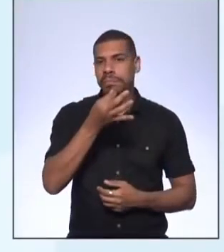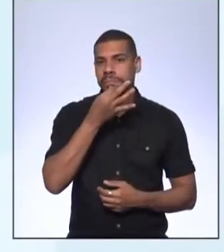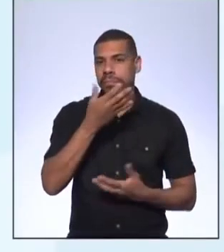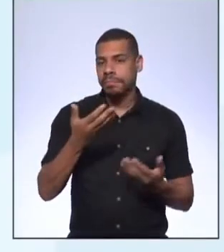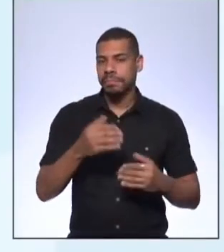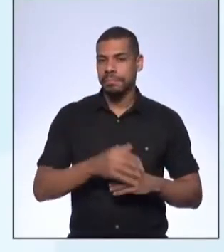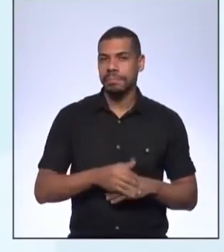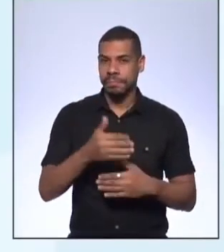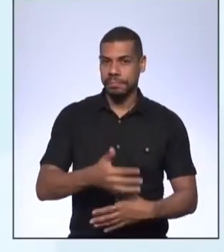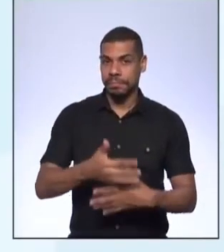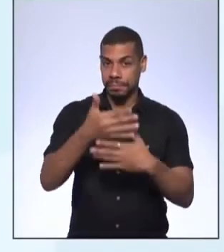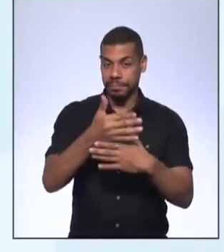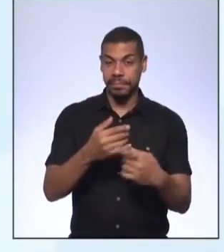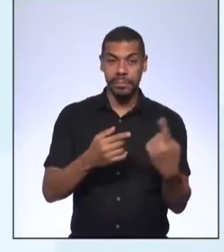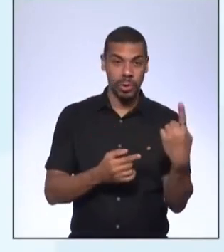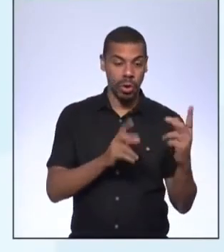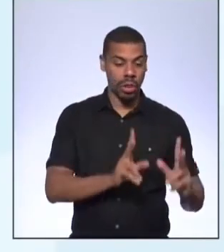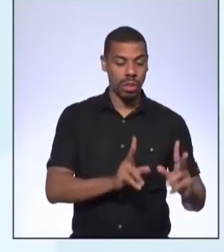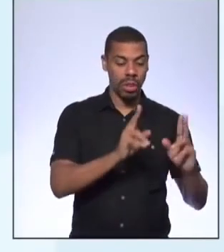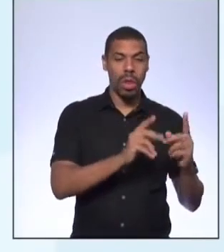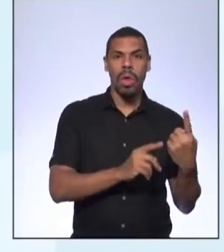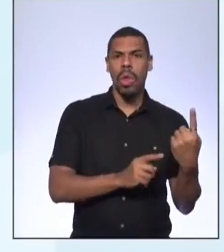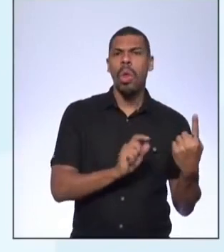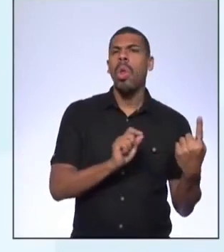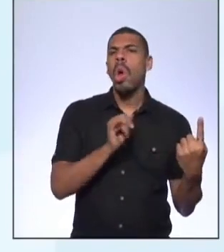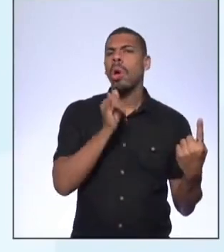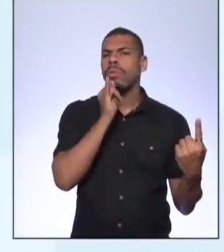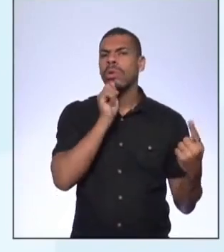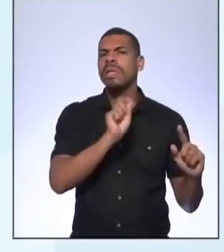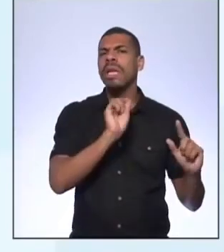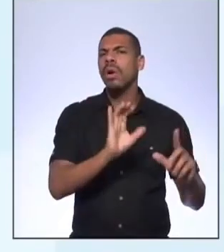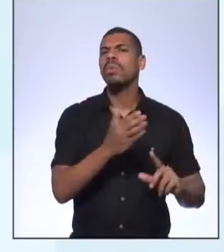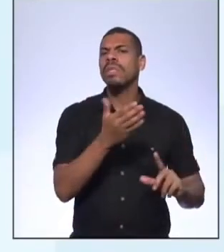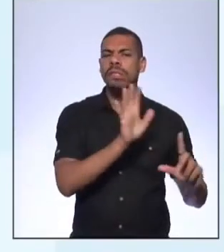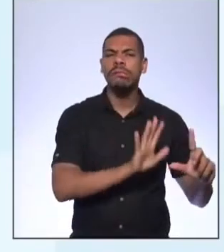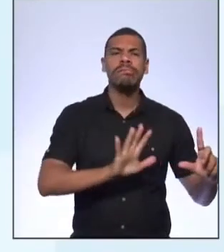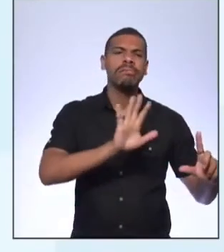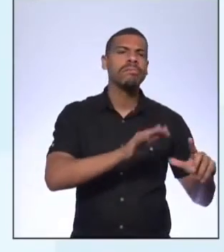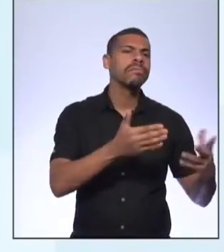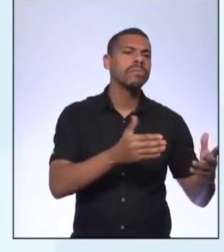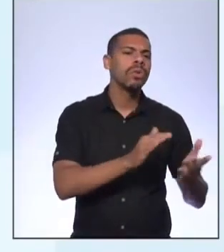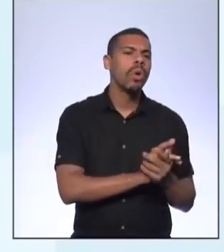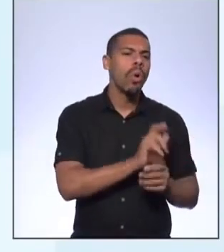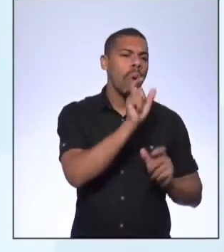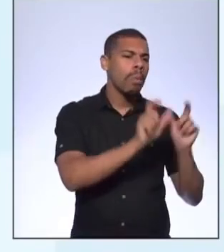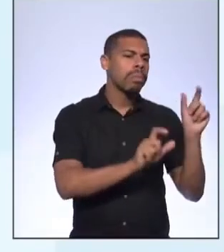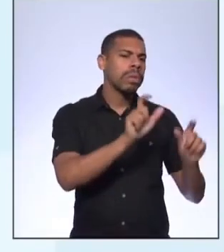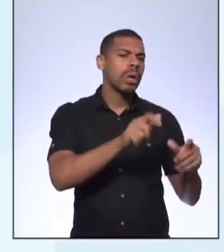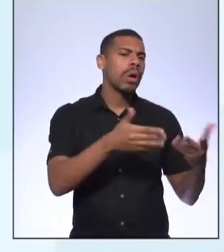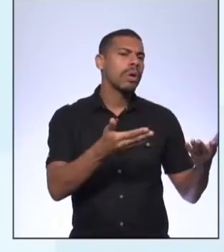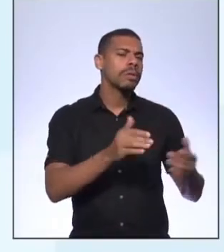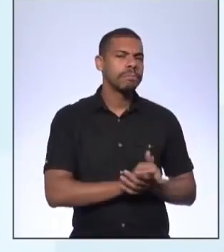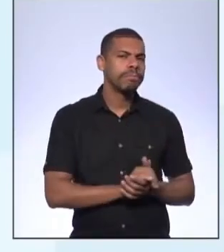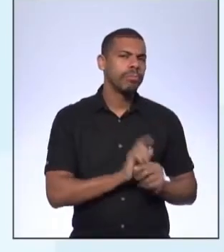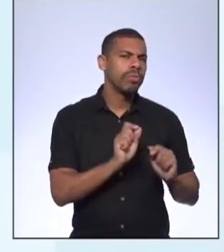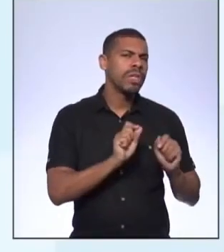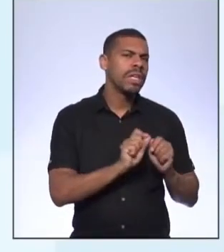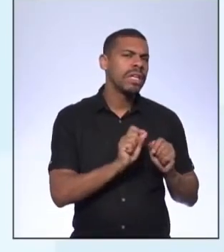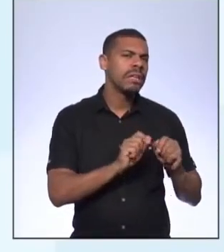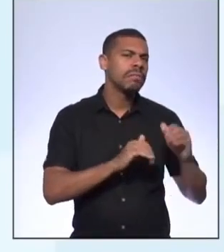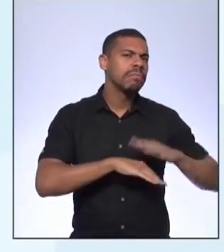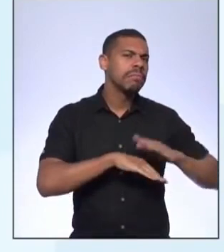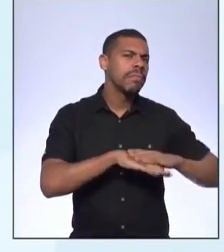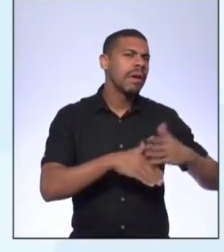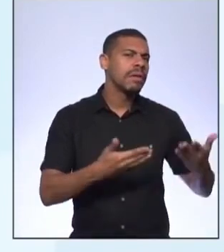tá? Então, o recorte 1, vocês analisem o que está acontecendo, tentem identificar o personagem que está representado e o que eles estão